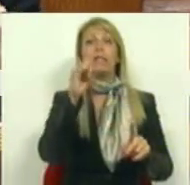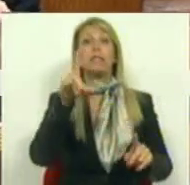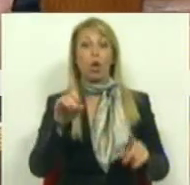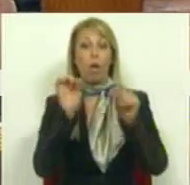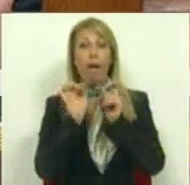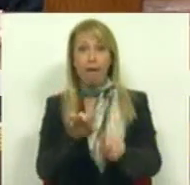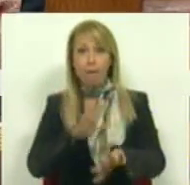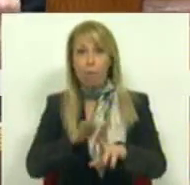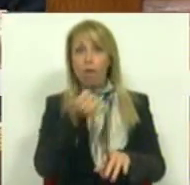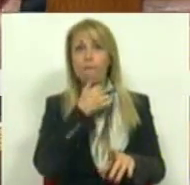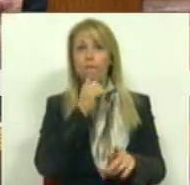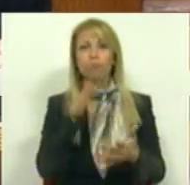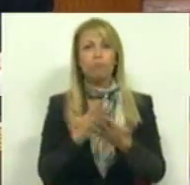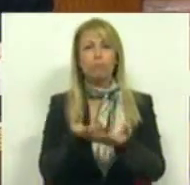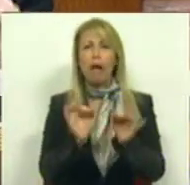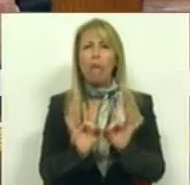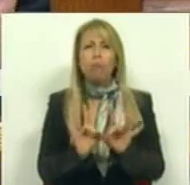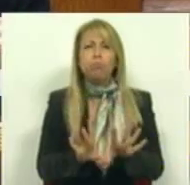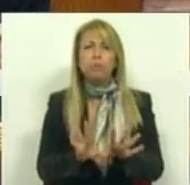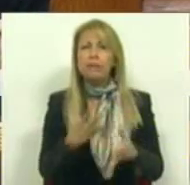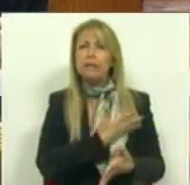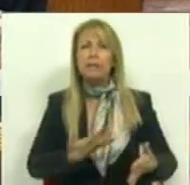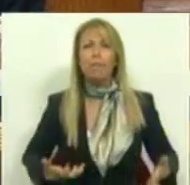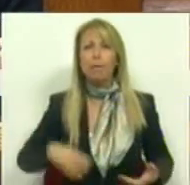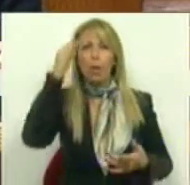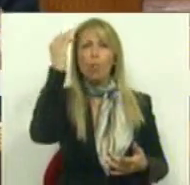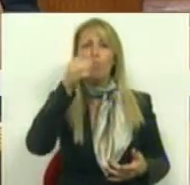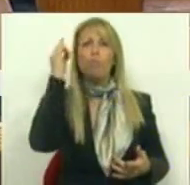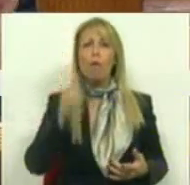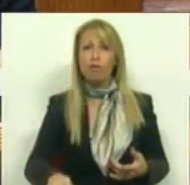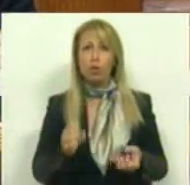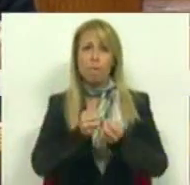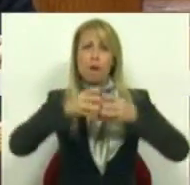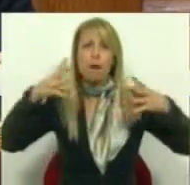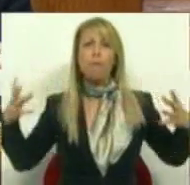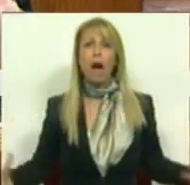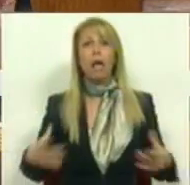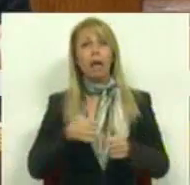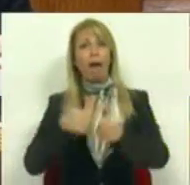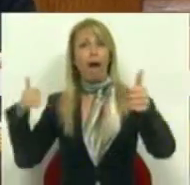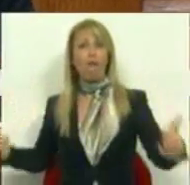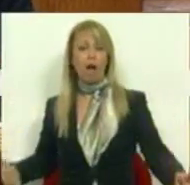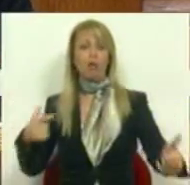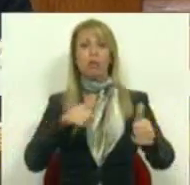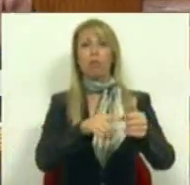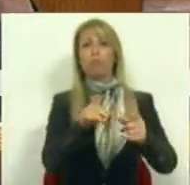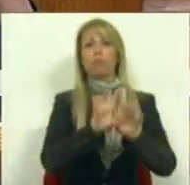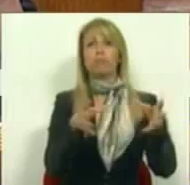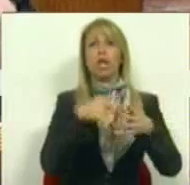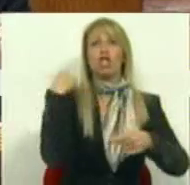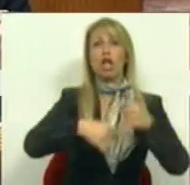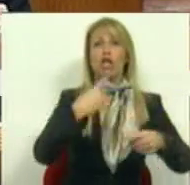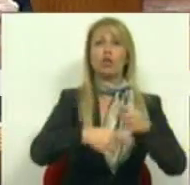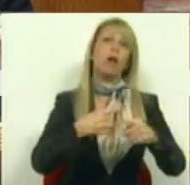vai resultar um desemprego docente massivo que afasta da escola pública a renovação geracional do corpo docente e que